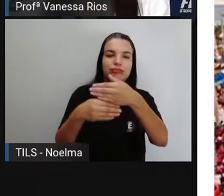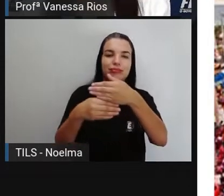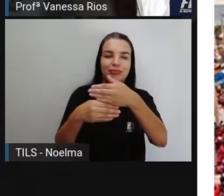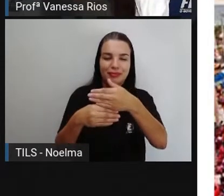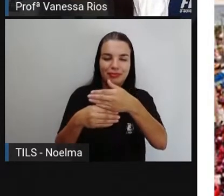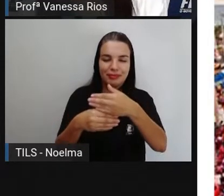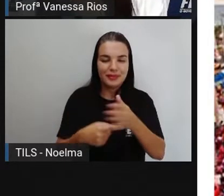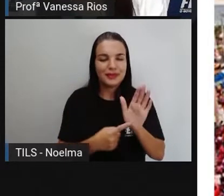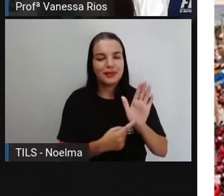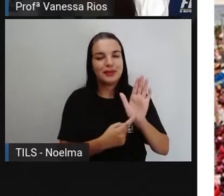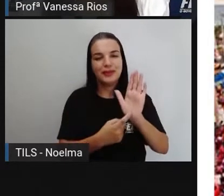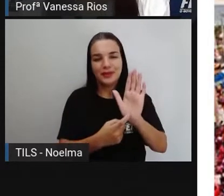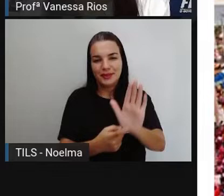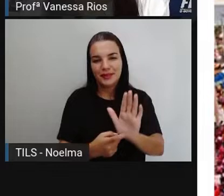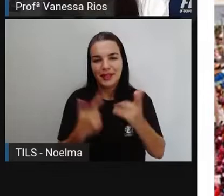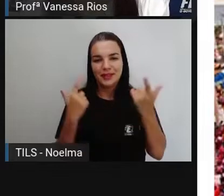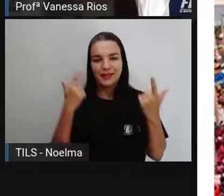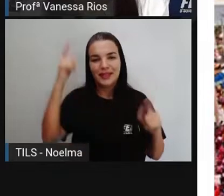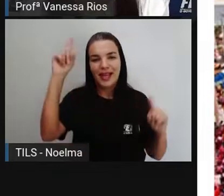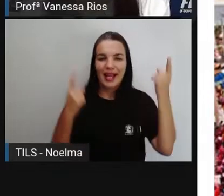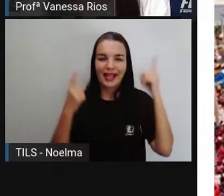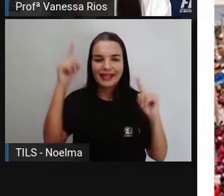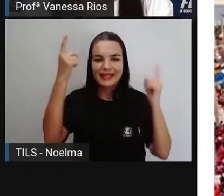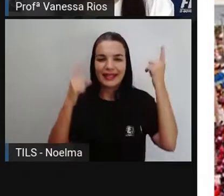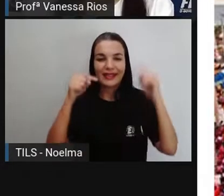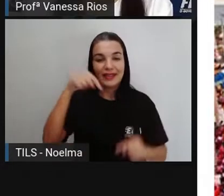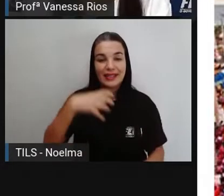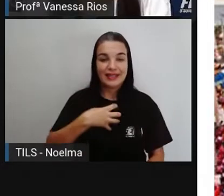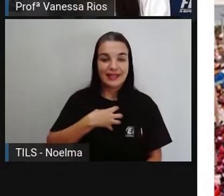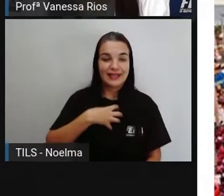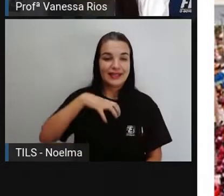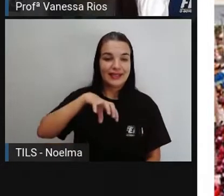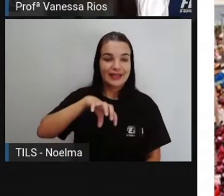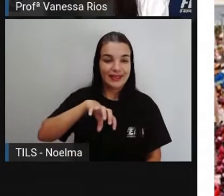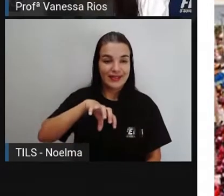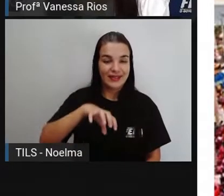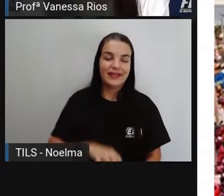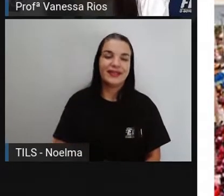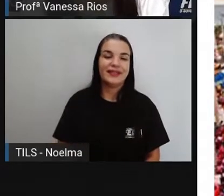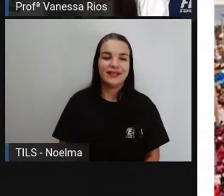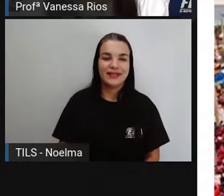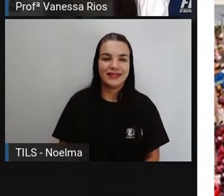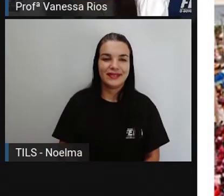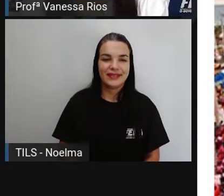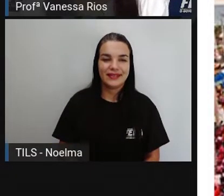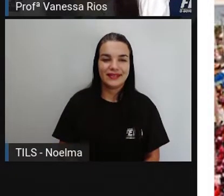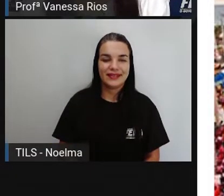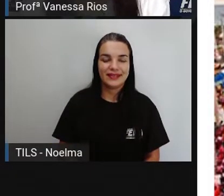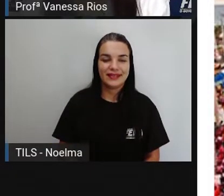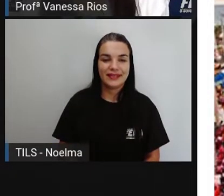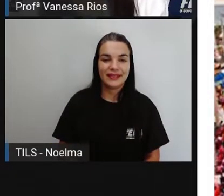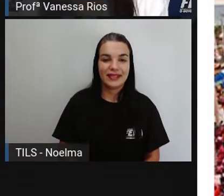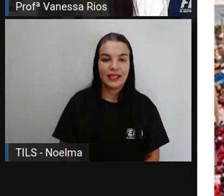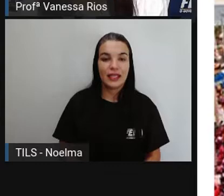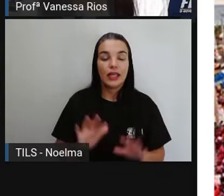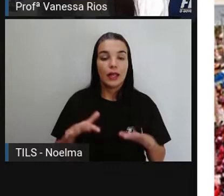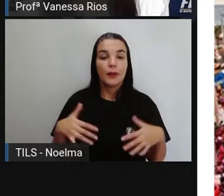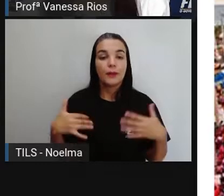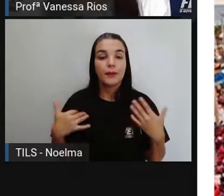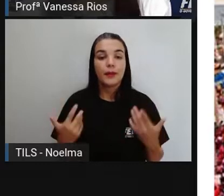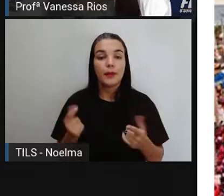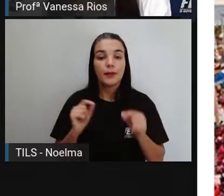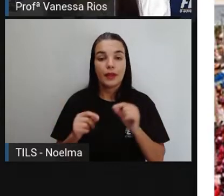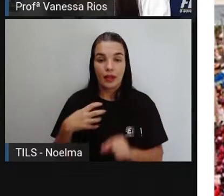serem mostrados, né, para a população que está lá curtindo, dançando o carnaval. E aí o carnaval